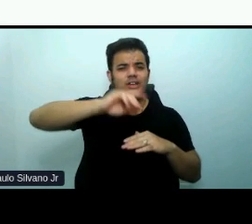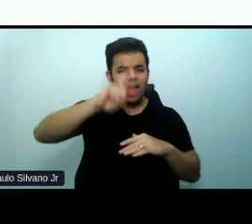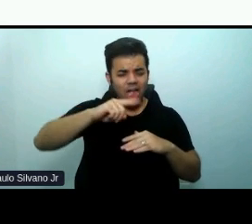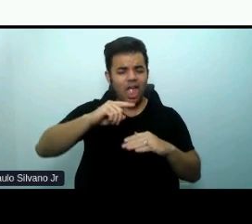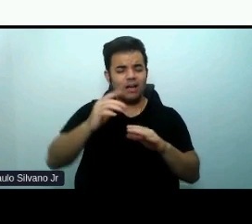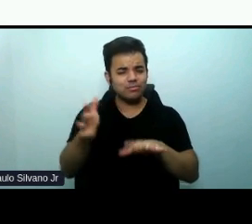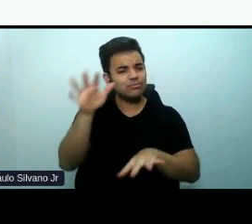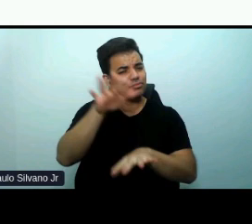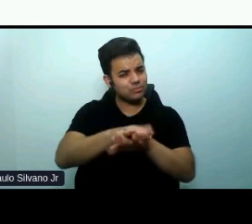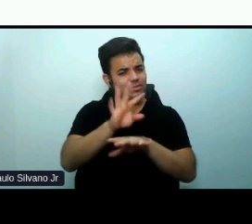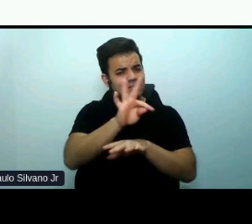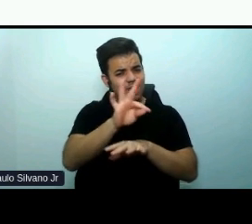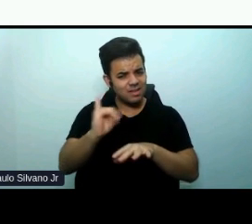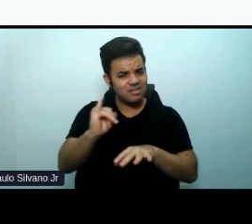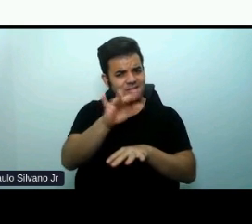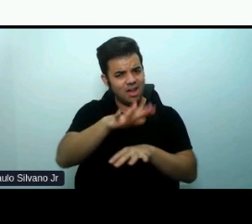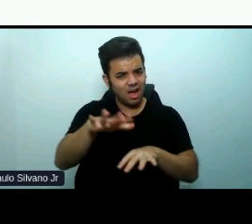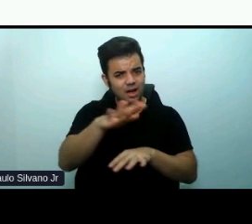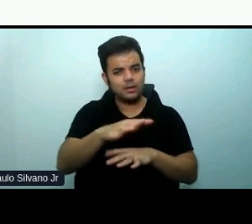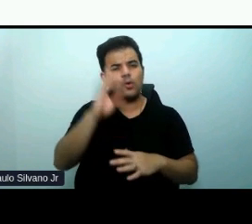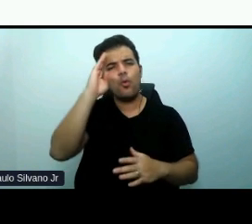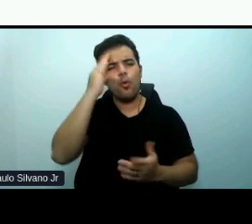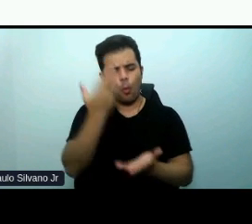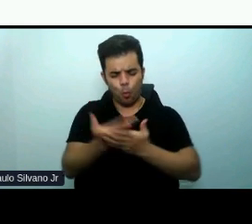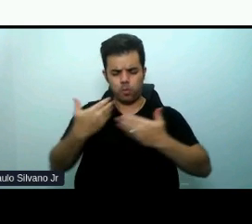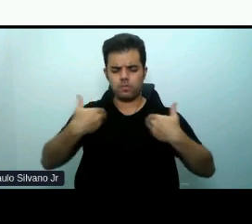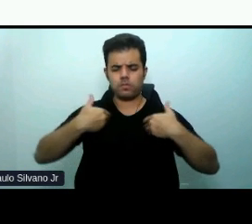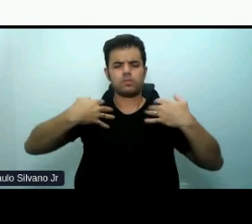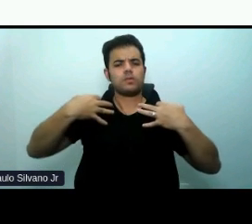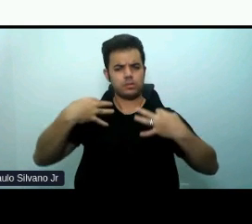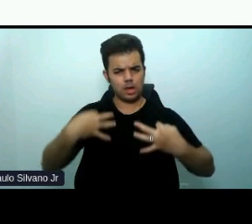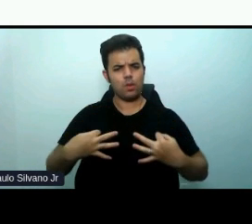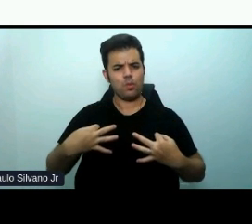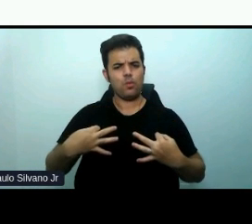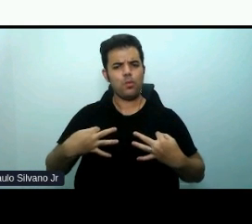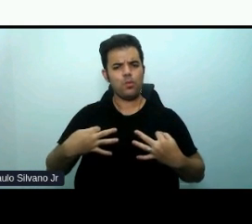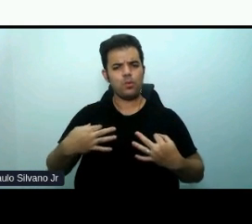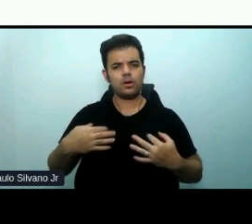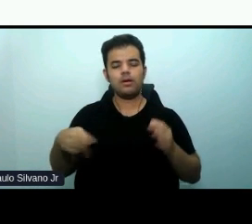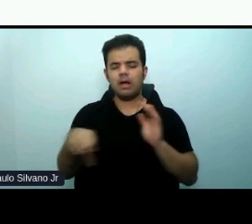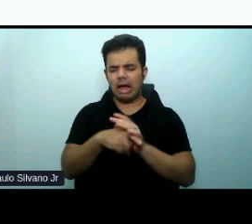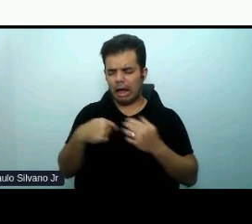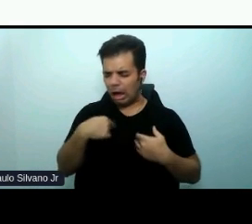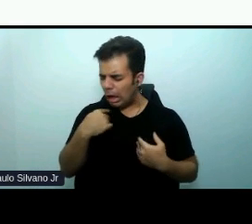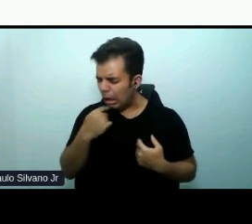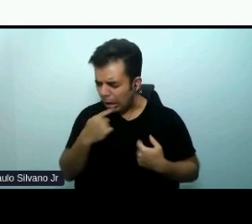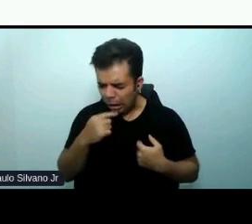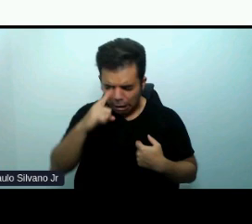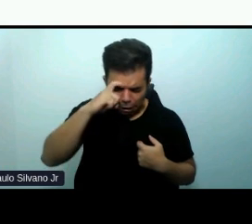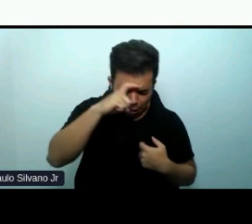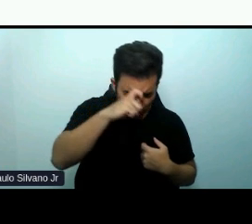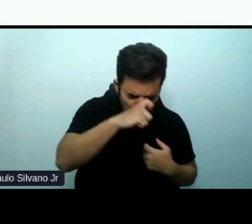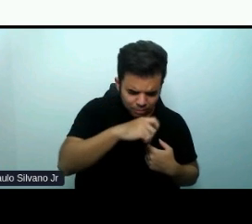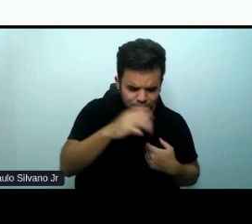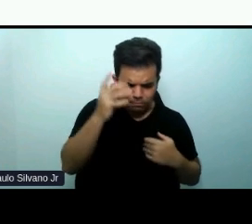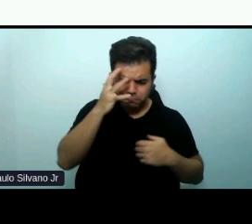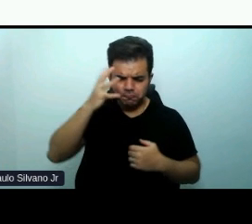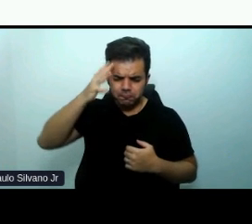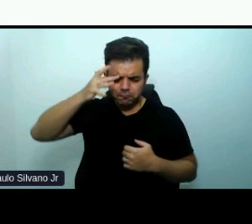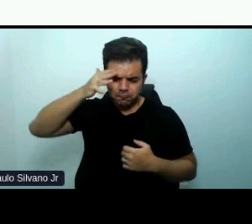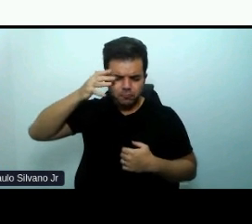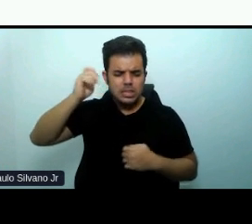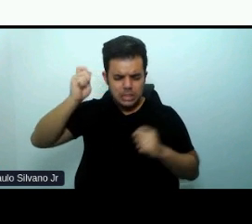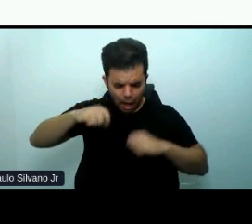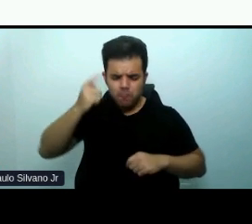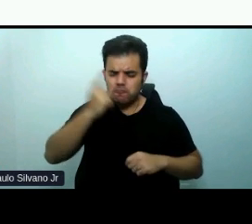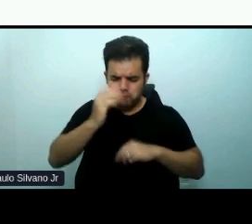TI. Tenha confiança, então combata aí a sua síndrome do impostor, trabalhe seu mindset, acredite